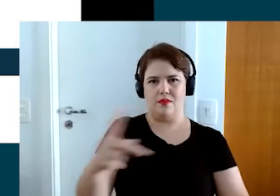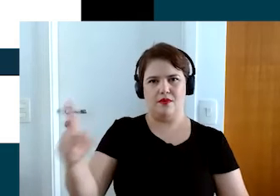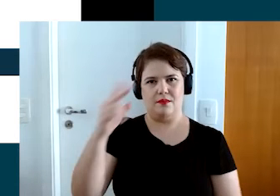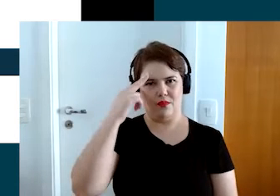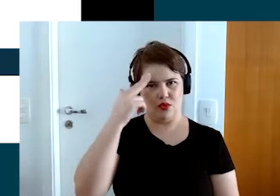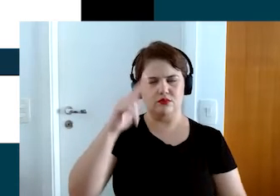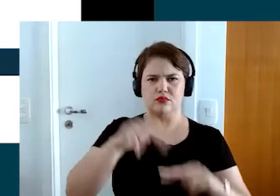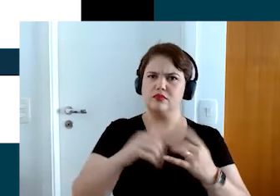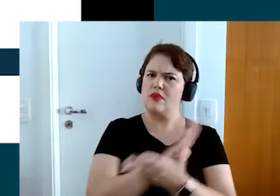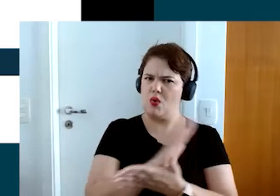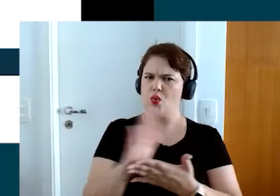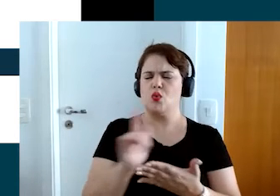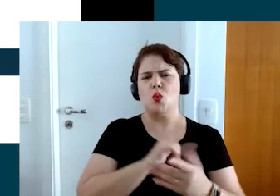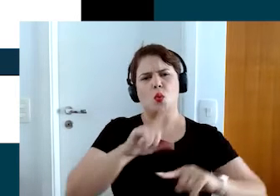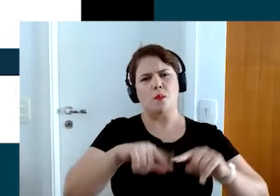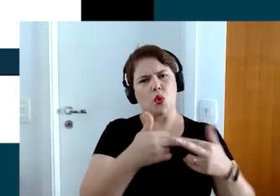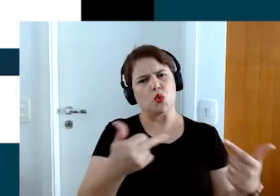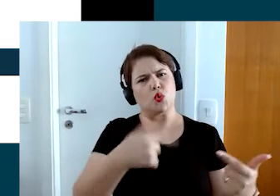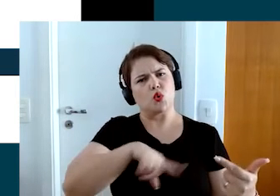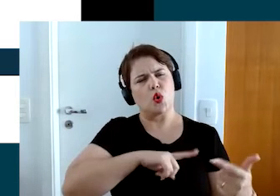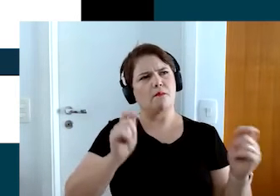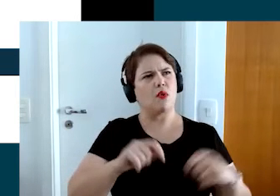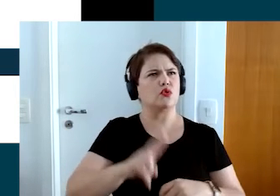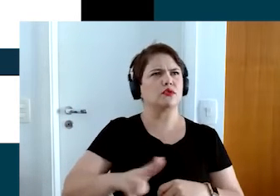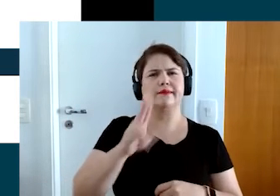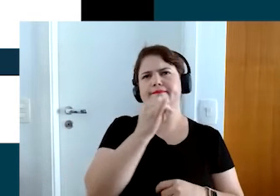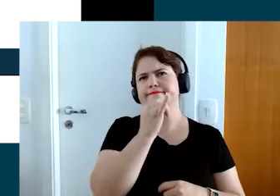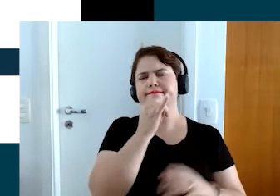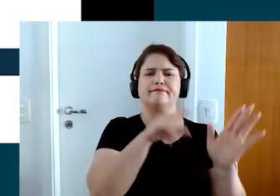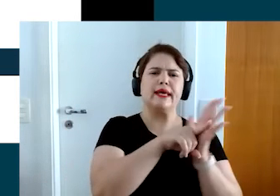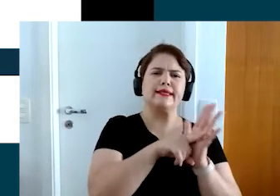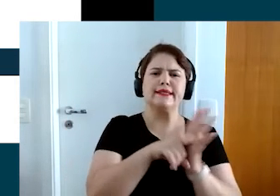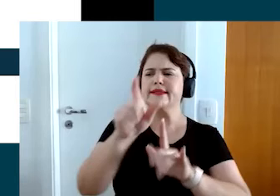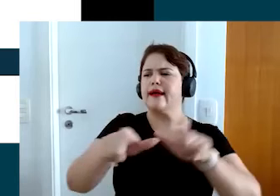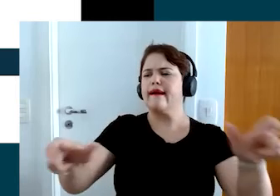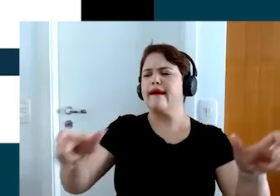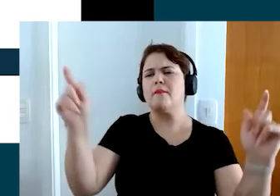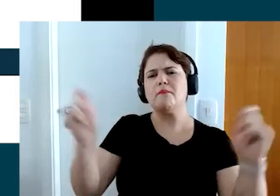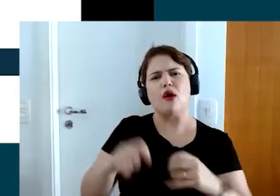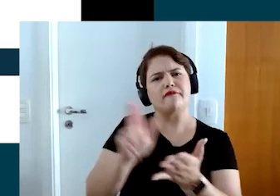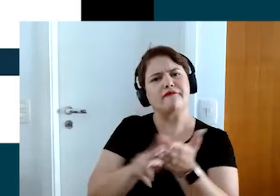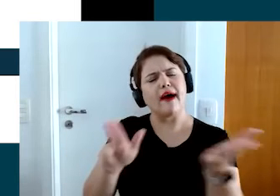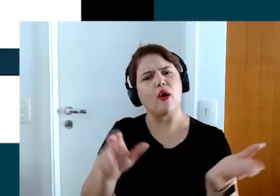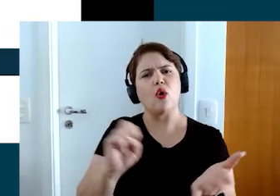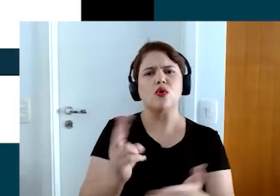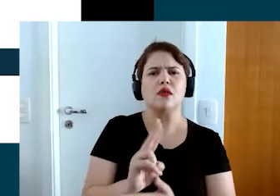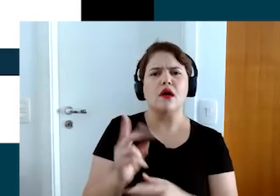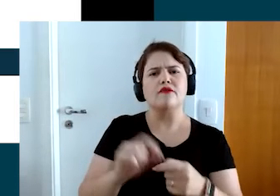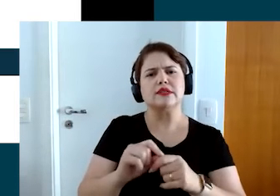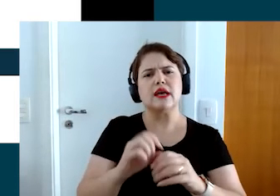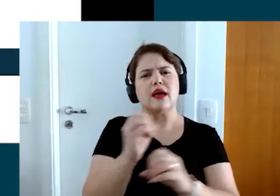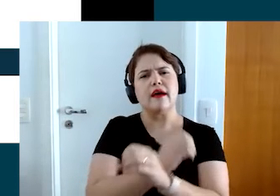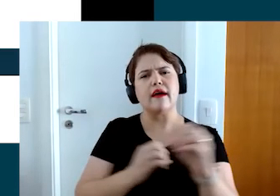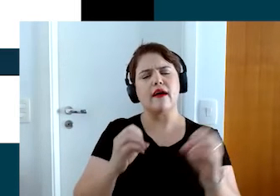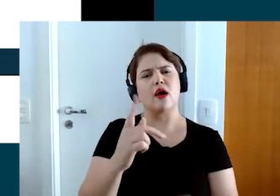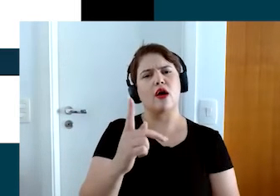artefatos de produto que a gente pode usar, por exemplo, eu vou fazer pesquisa com o usuário para entender se essa hipótese é válida ou não, eu vou fazer um protótipo, né, antes